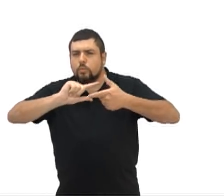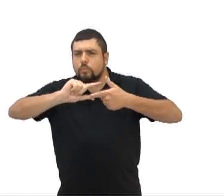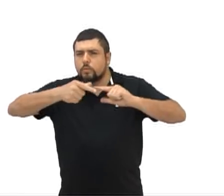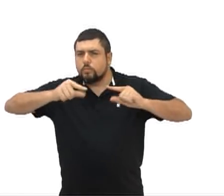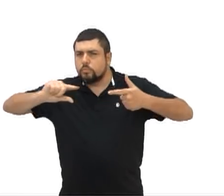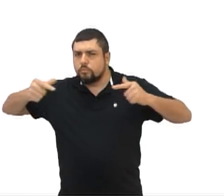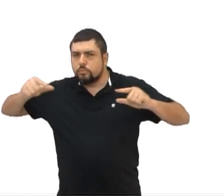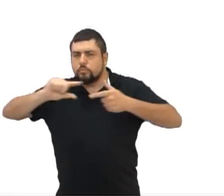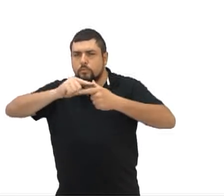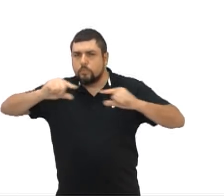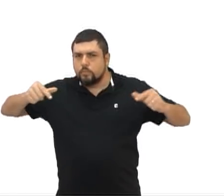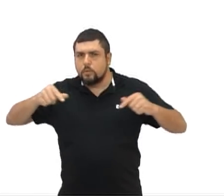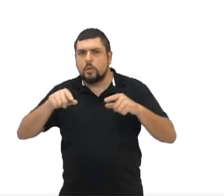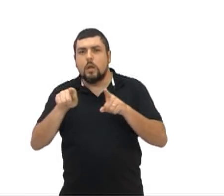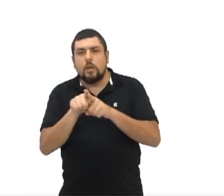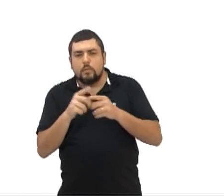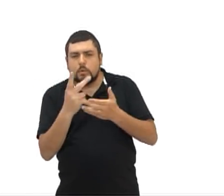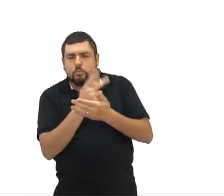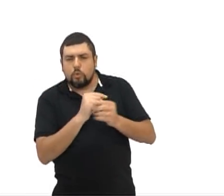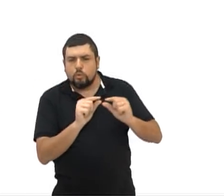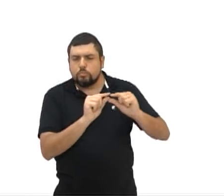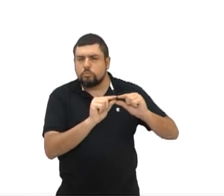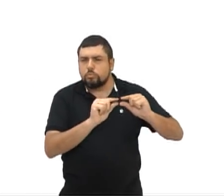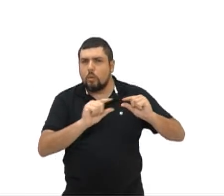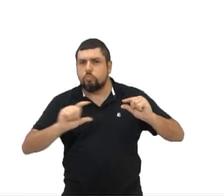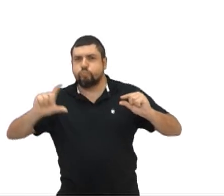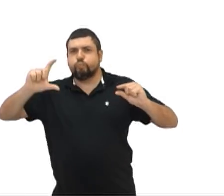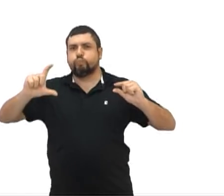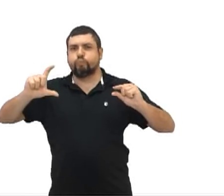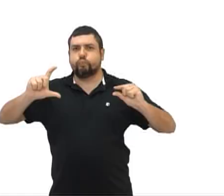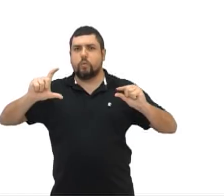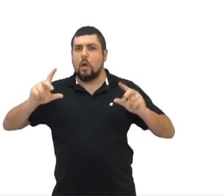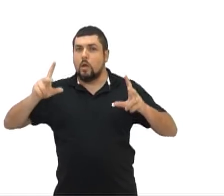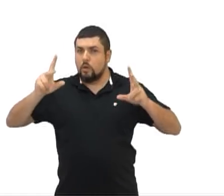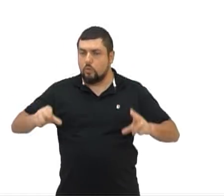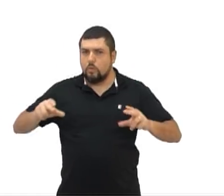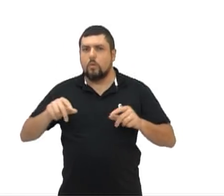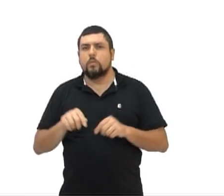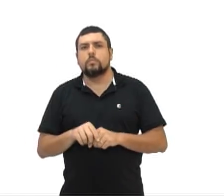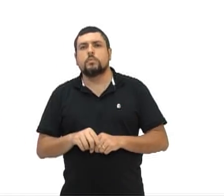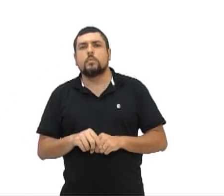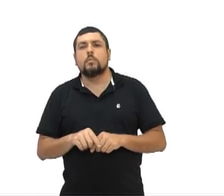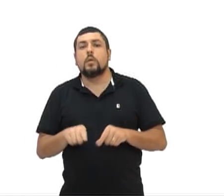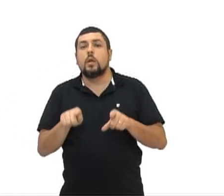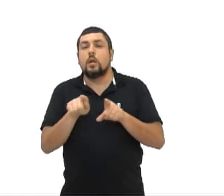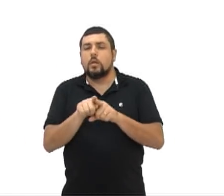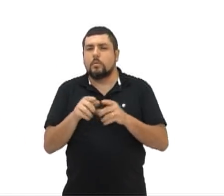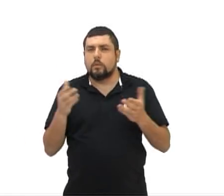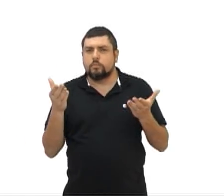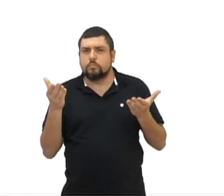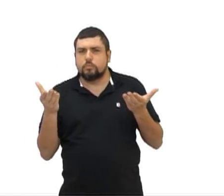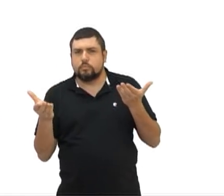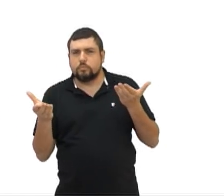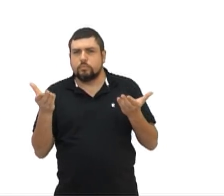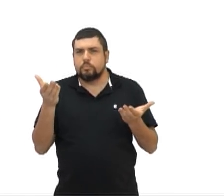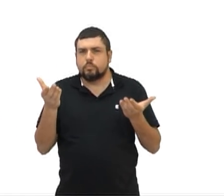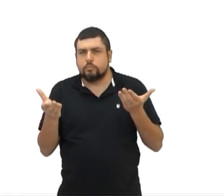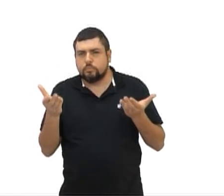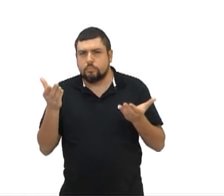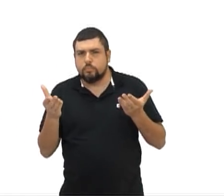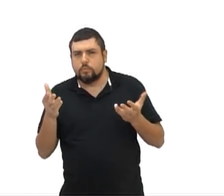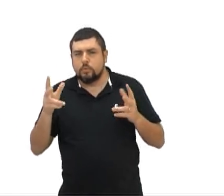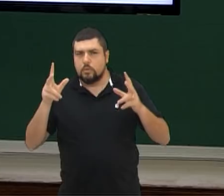ampliação e redução das imagens, a proporção. Quando a gente trabalha com ampliação e redução, temos que manter também a